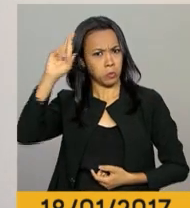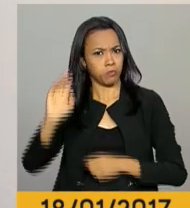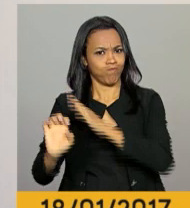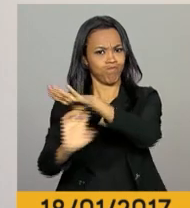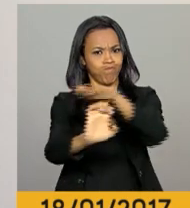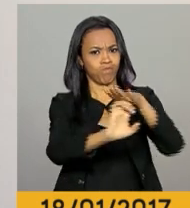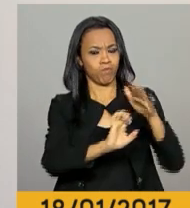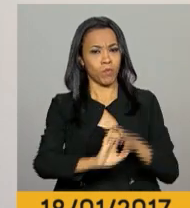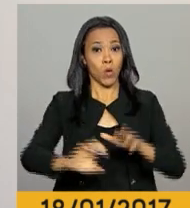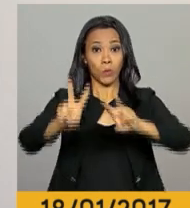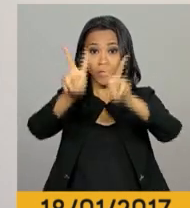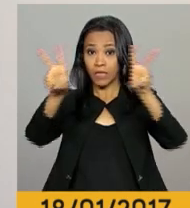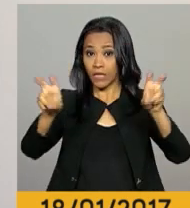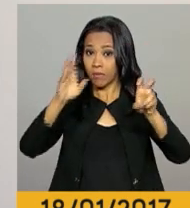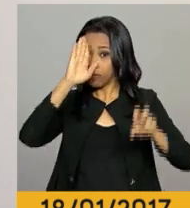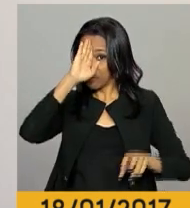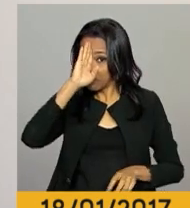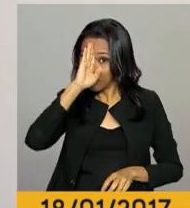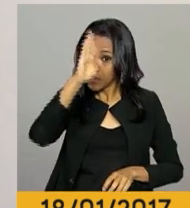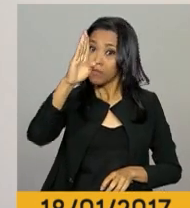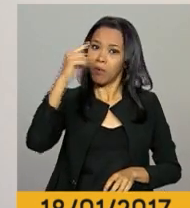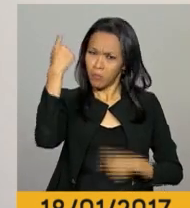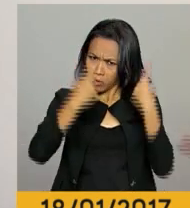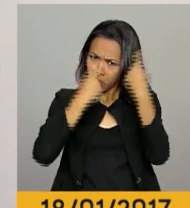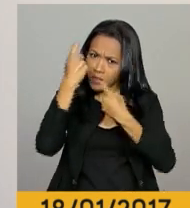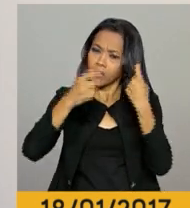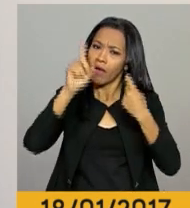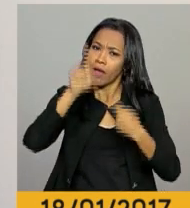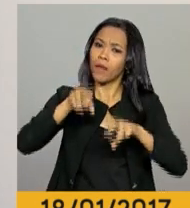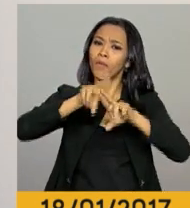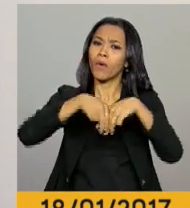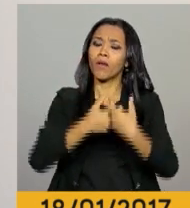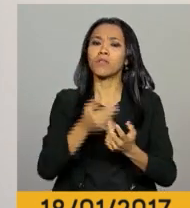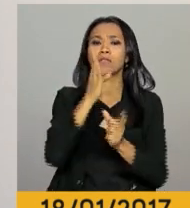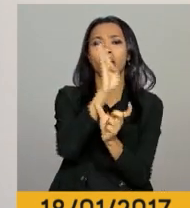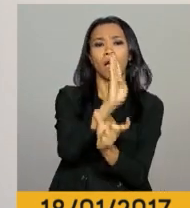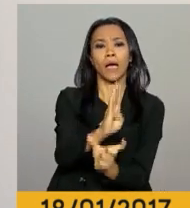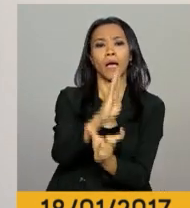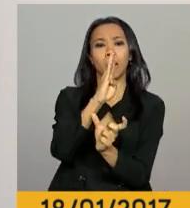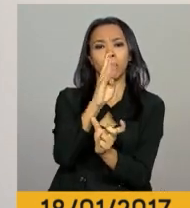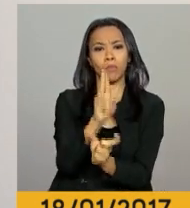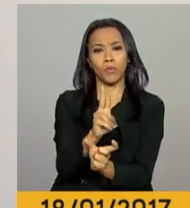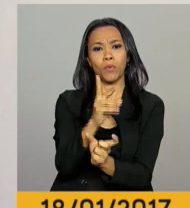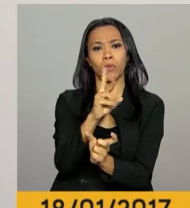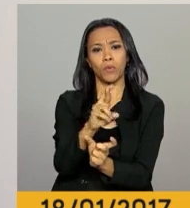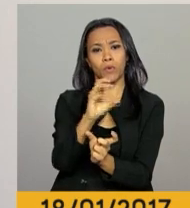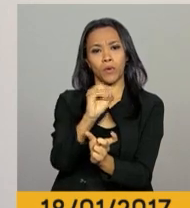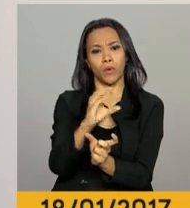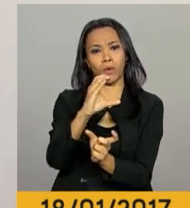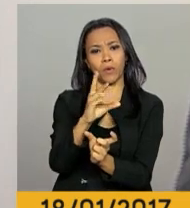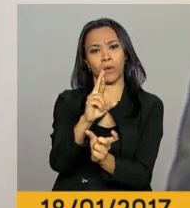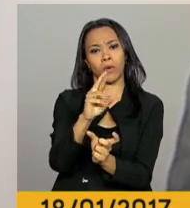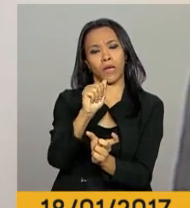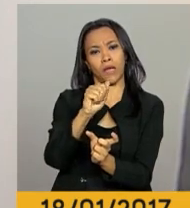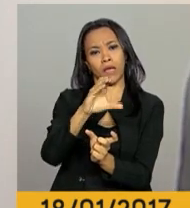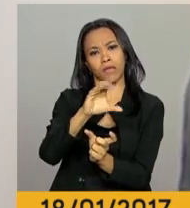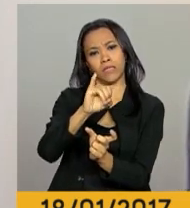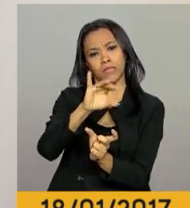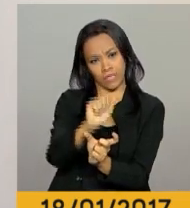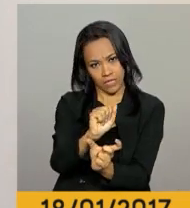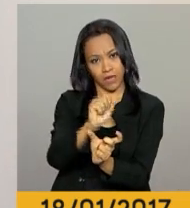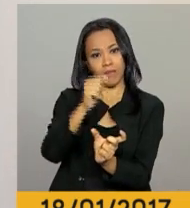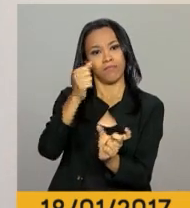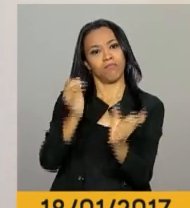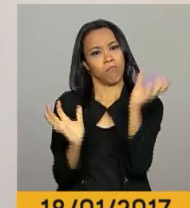tema principal e a preocupação principal Era exatamente a burocracia do nosso sistema eu espero a fif que